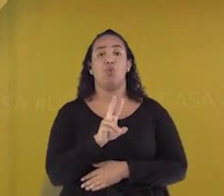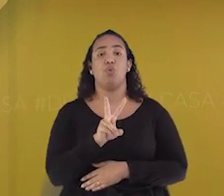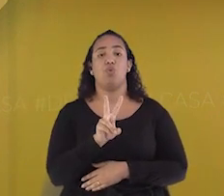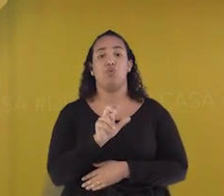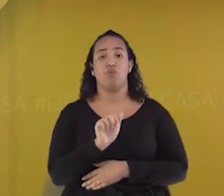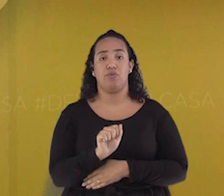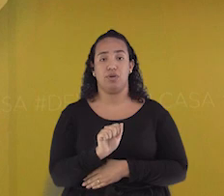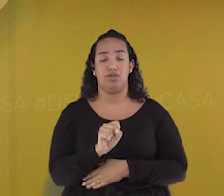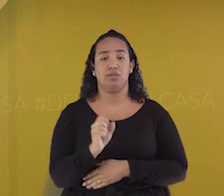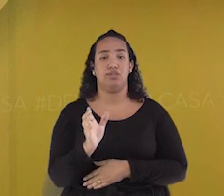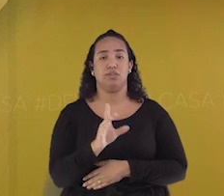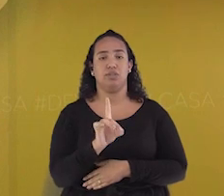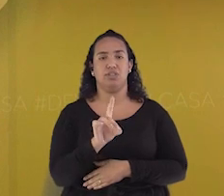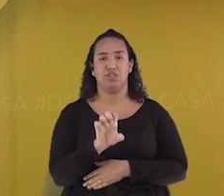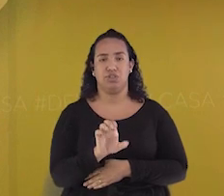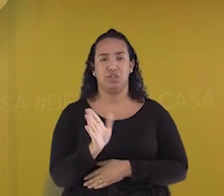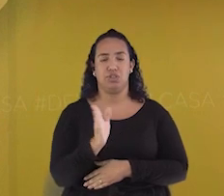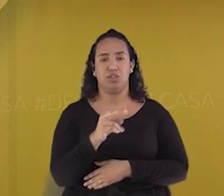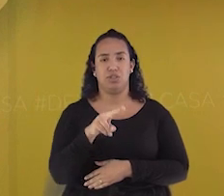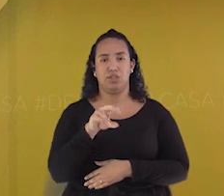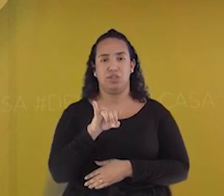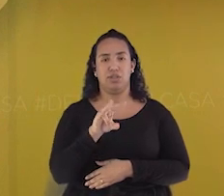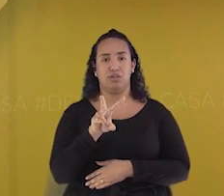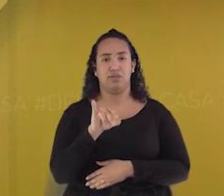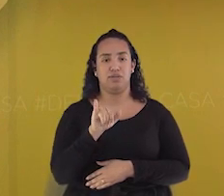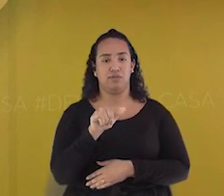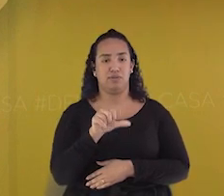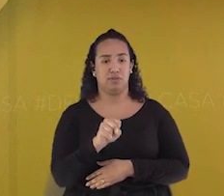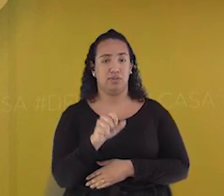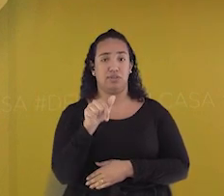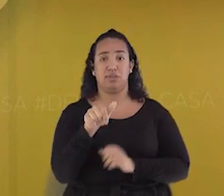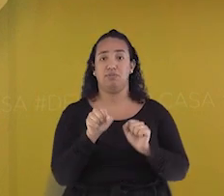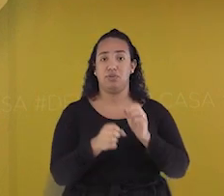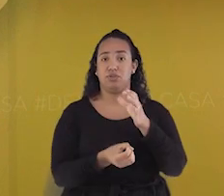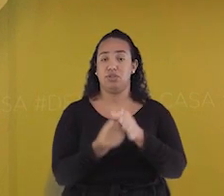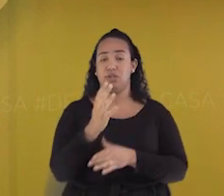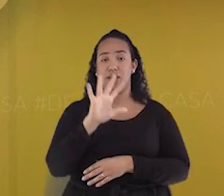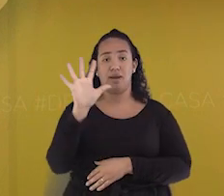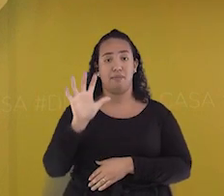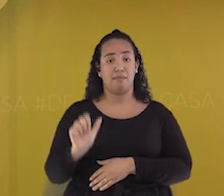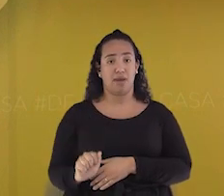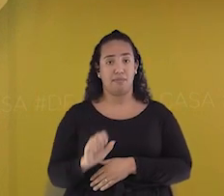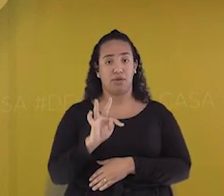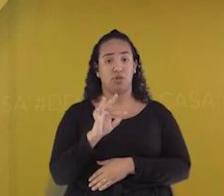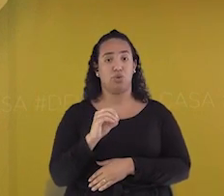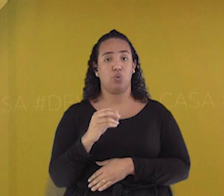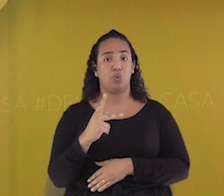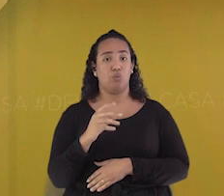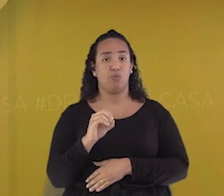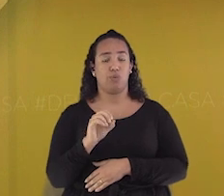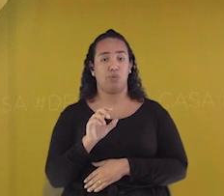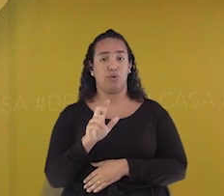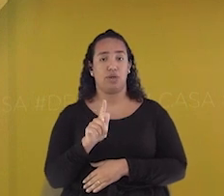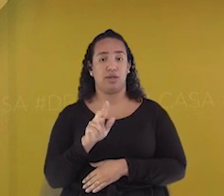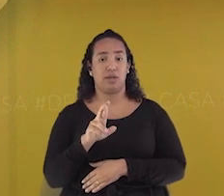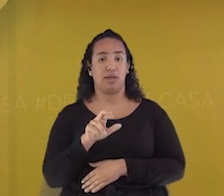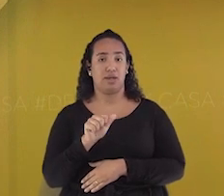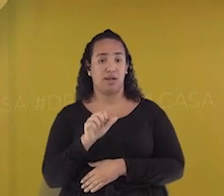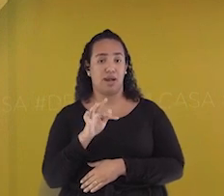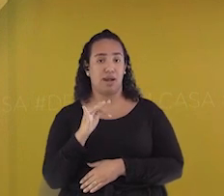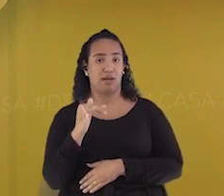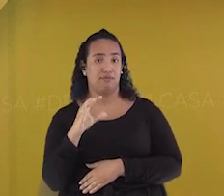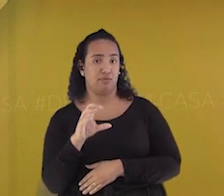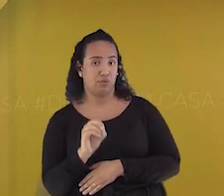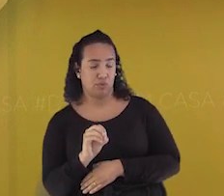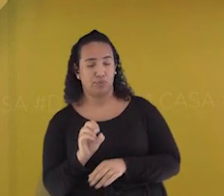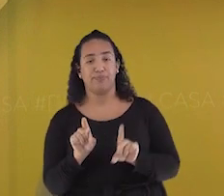nível e como que através delas pode ser elaborado os mapas topográficos. Construímos uma maquete de